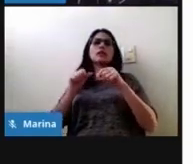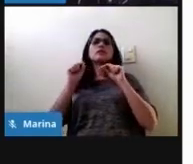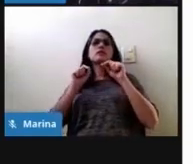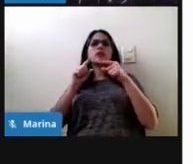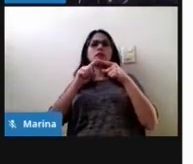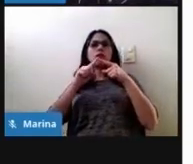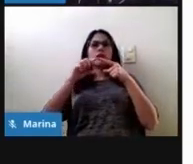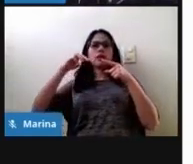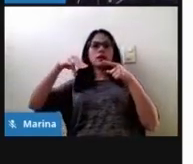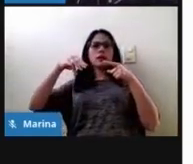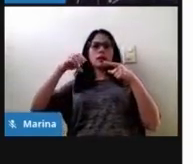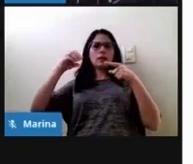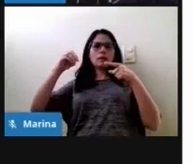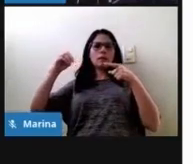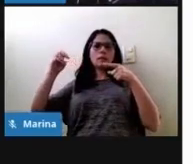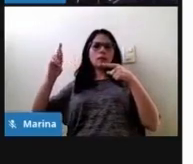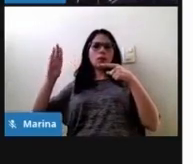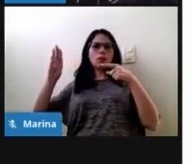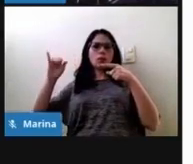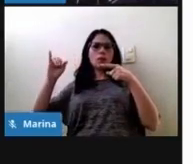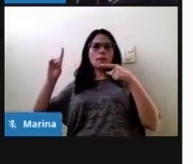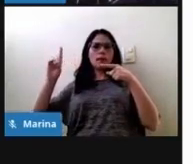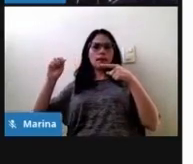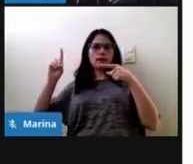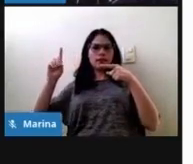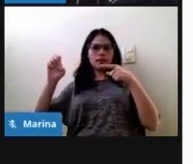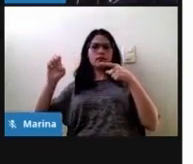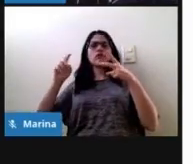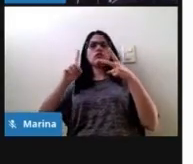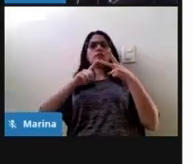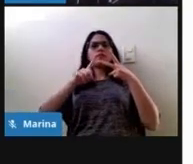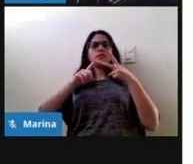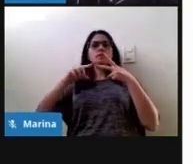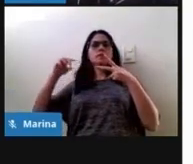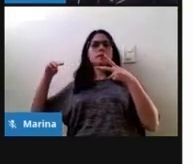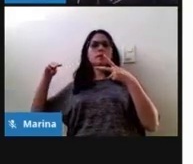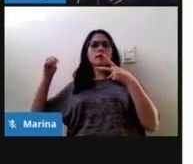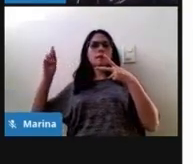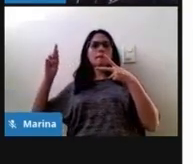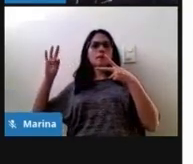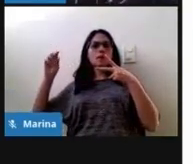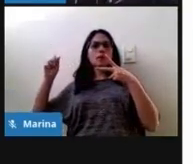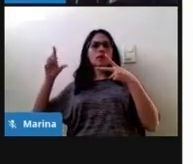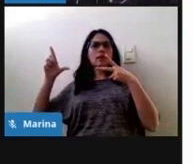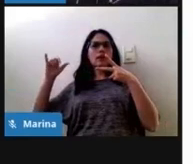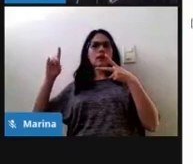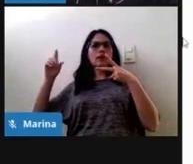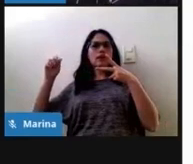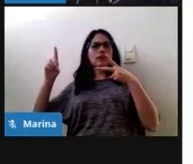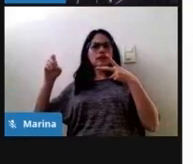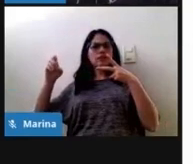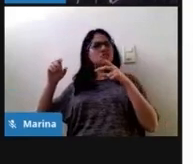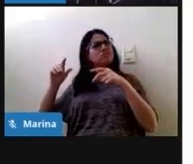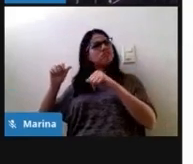mundo, né? A gente observa que tem ocorrido essa mudança de padrão, né? E esses padrões,